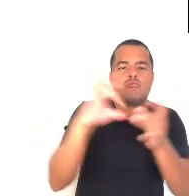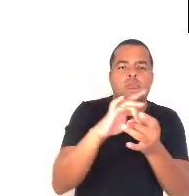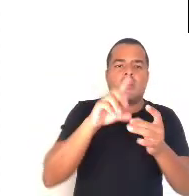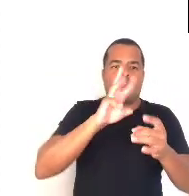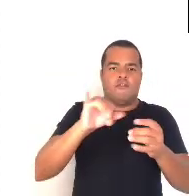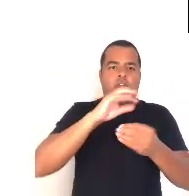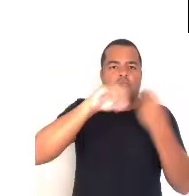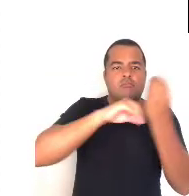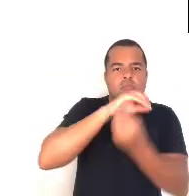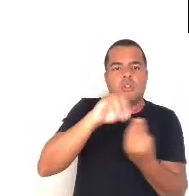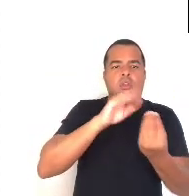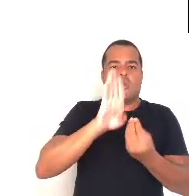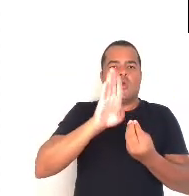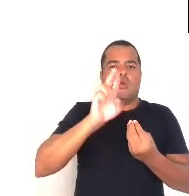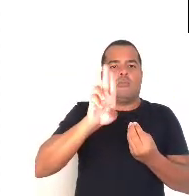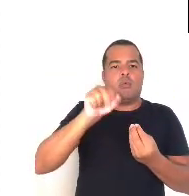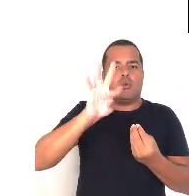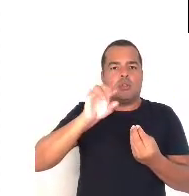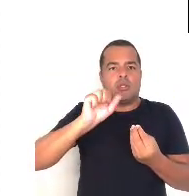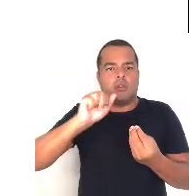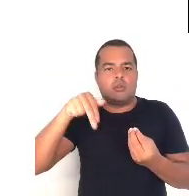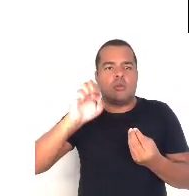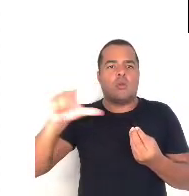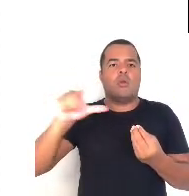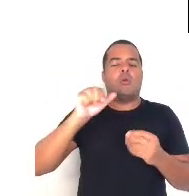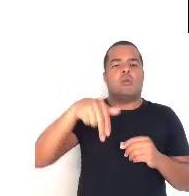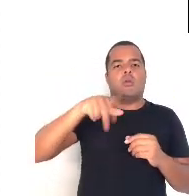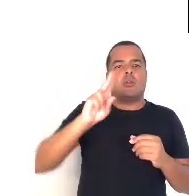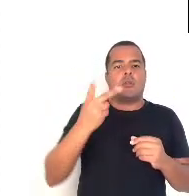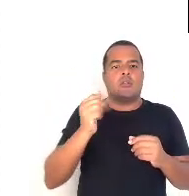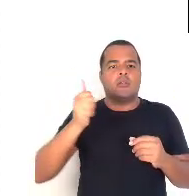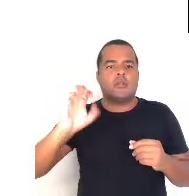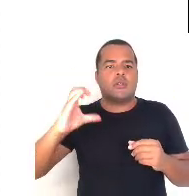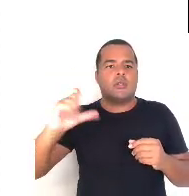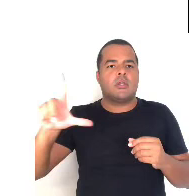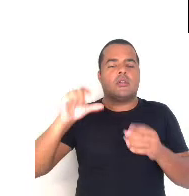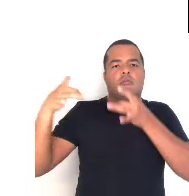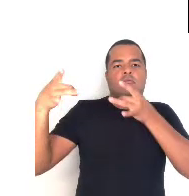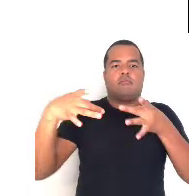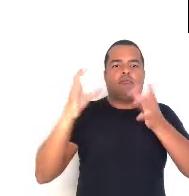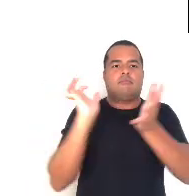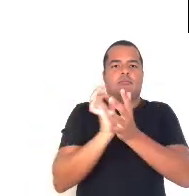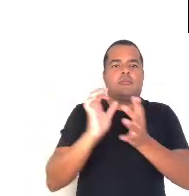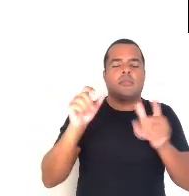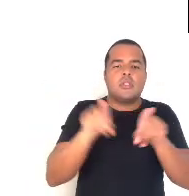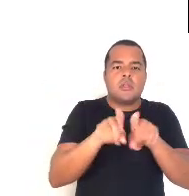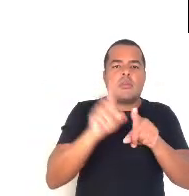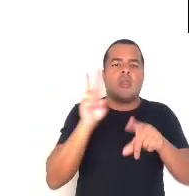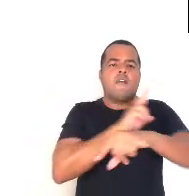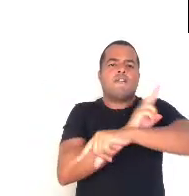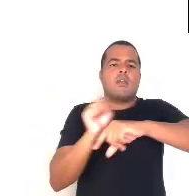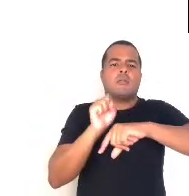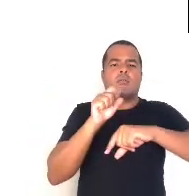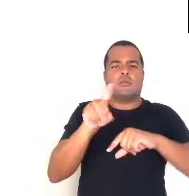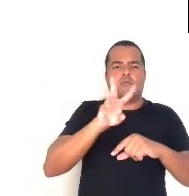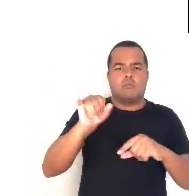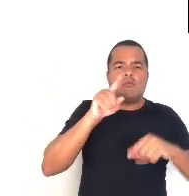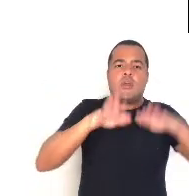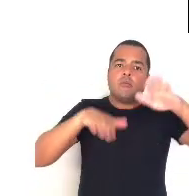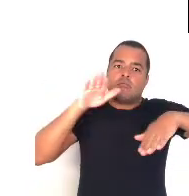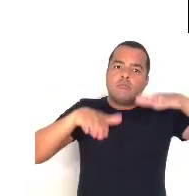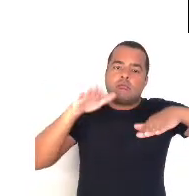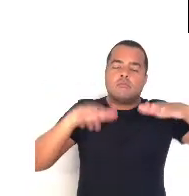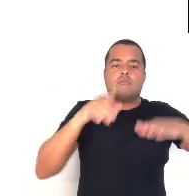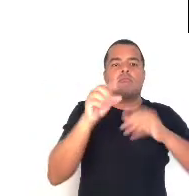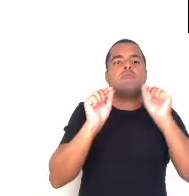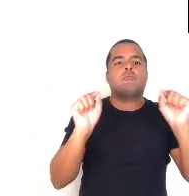ligado, você vai ter a formação do terquibutanol e o HCl atuando como grupo abandonador. Já nesse exemplo, a velocidade